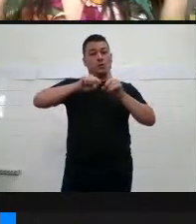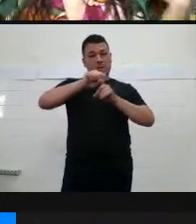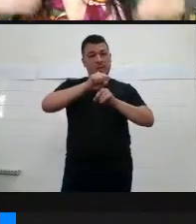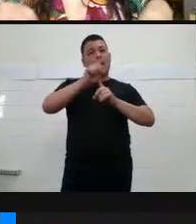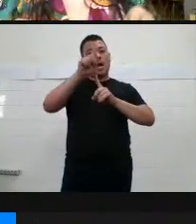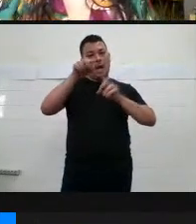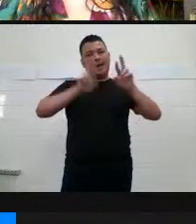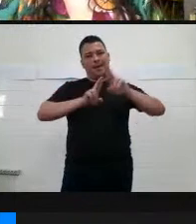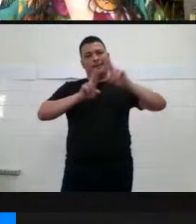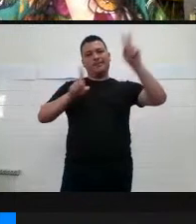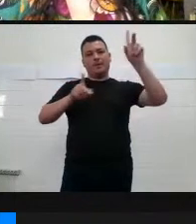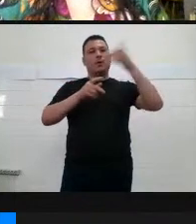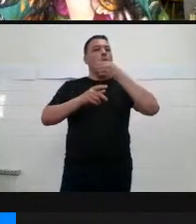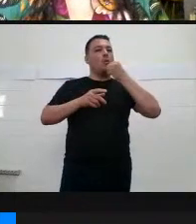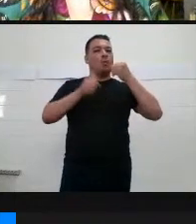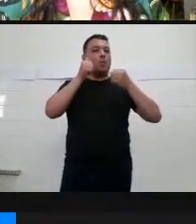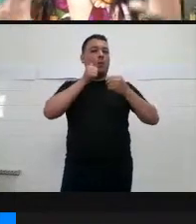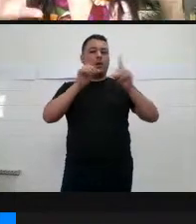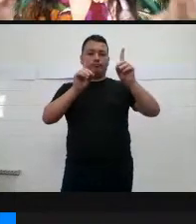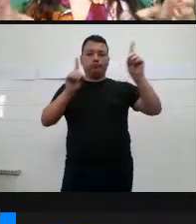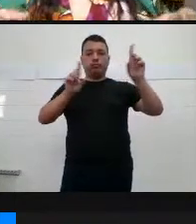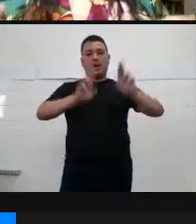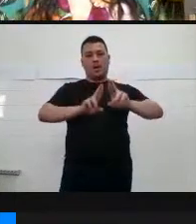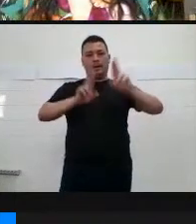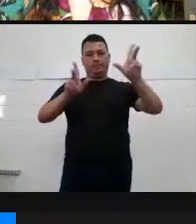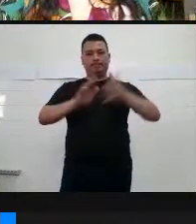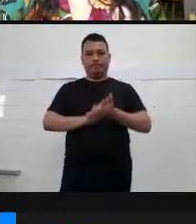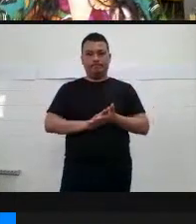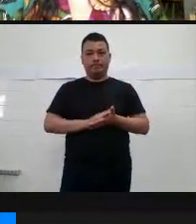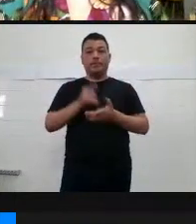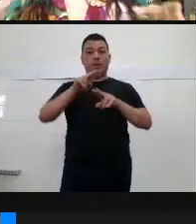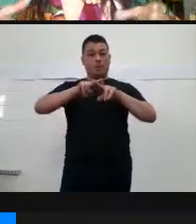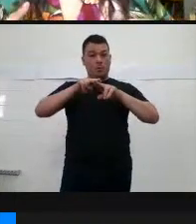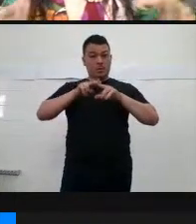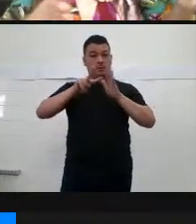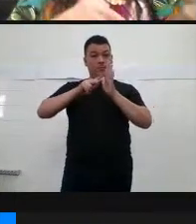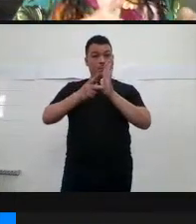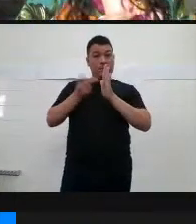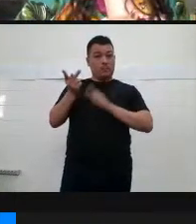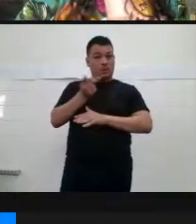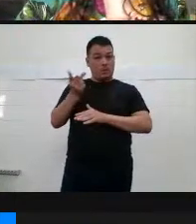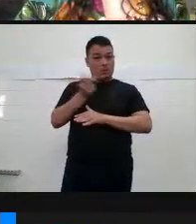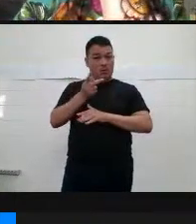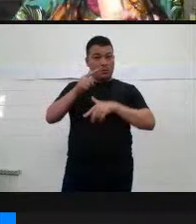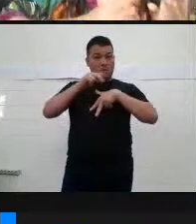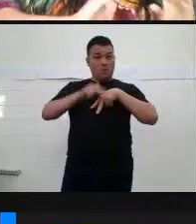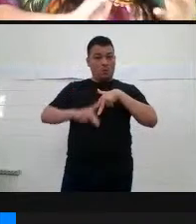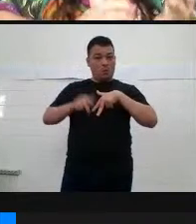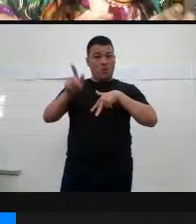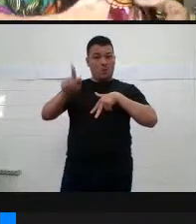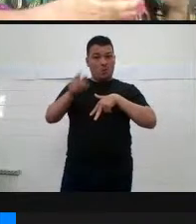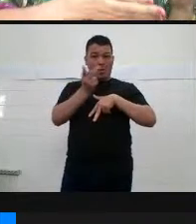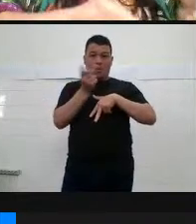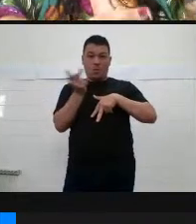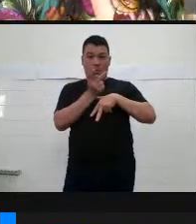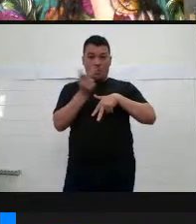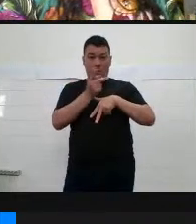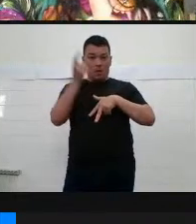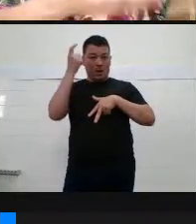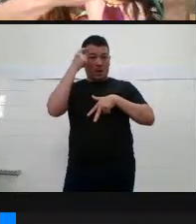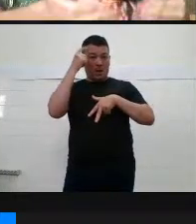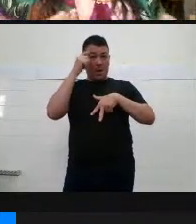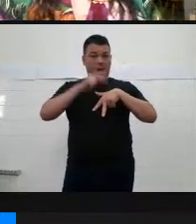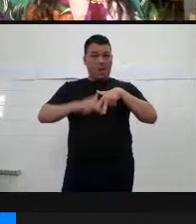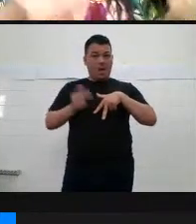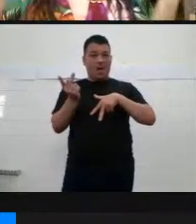ok? Por isso que a gente brinca, dizendo que, nesse sentido, o gênero, né, ou a ideia de